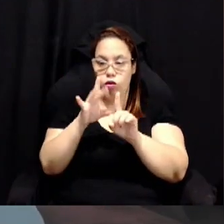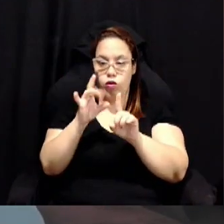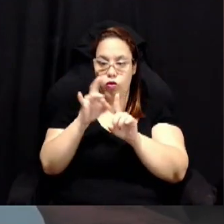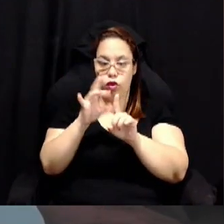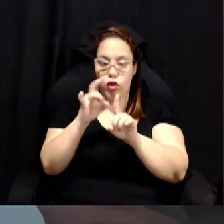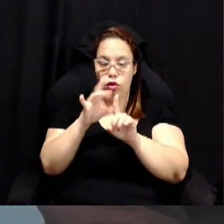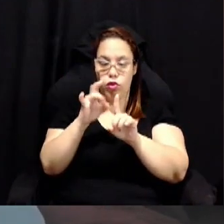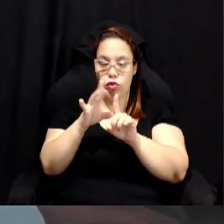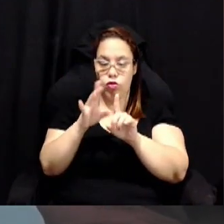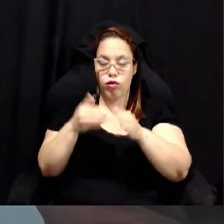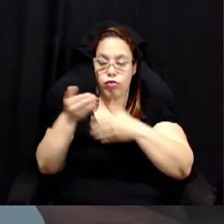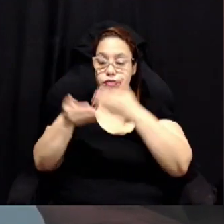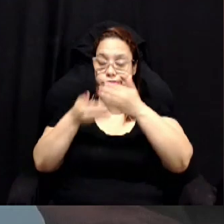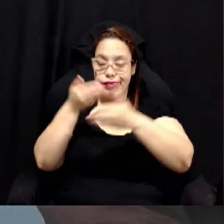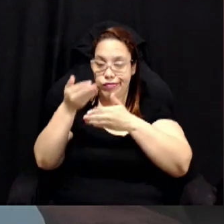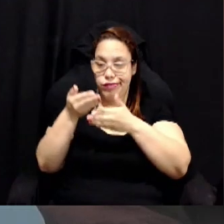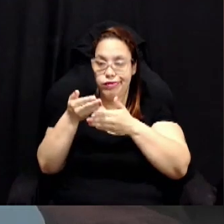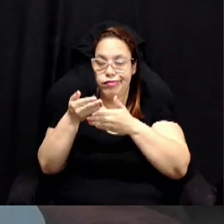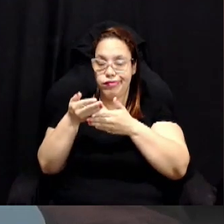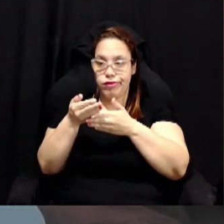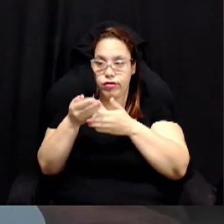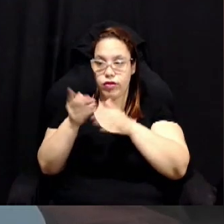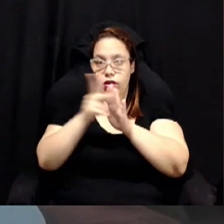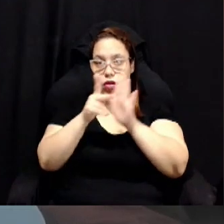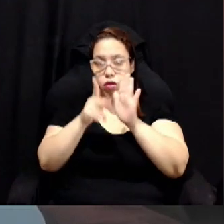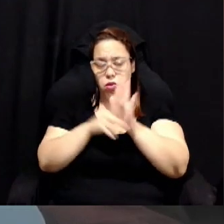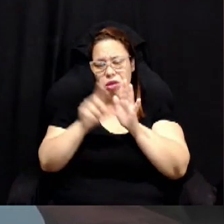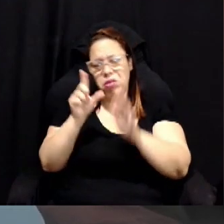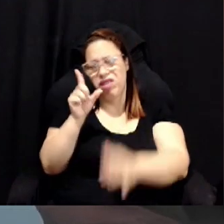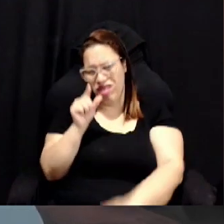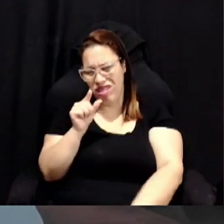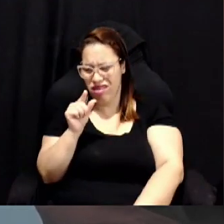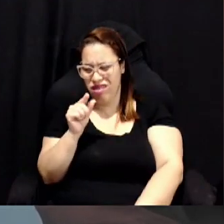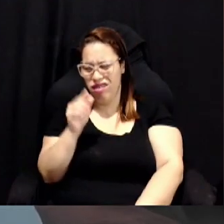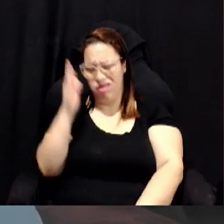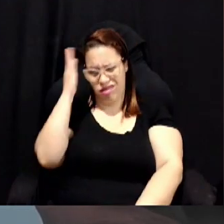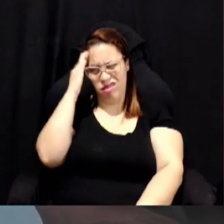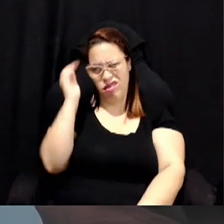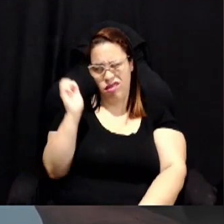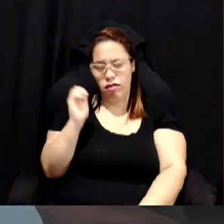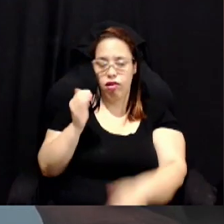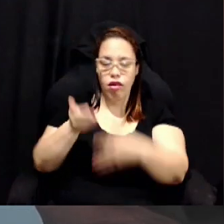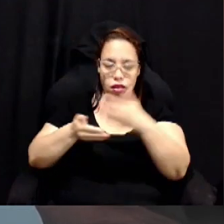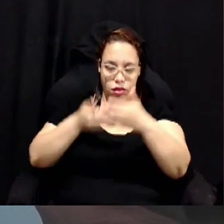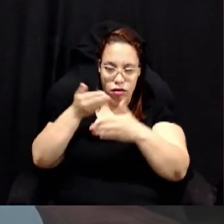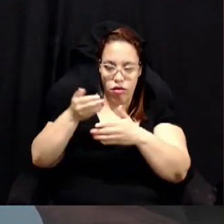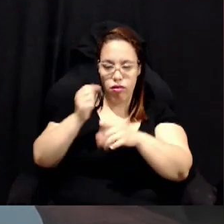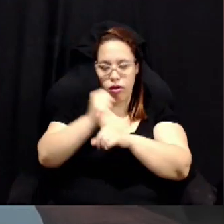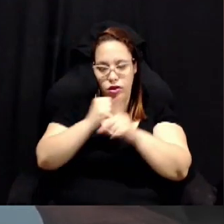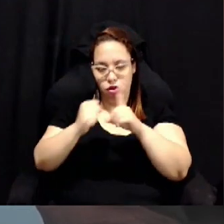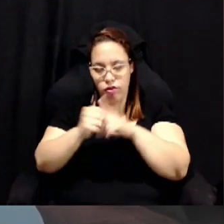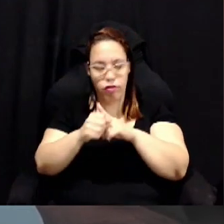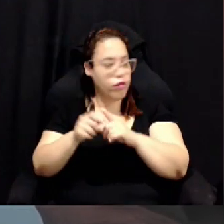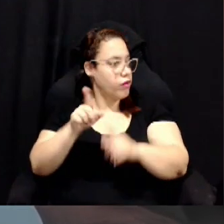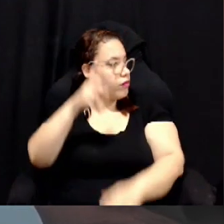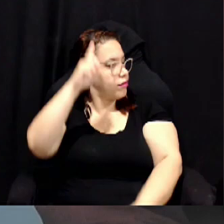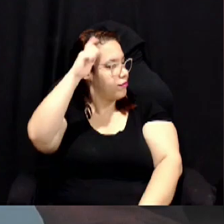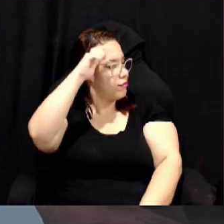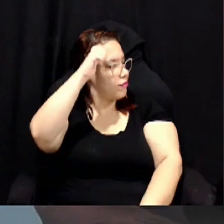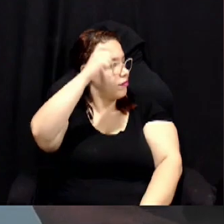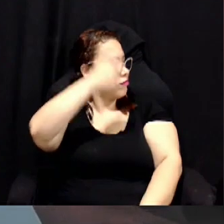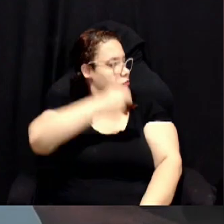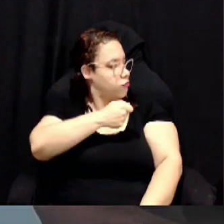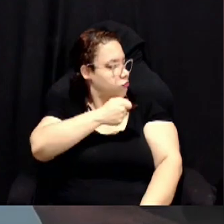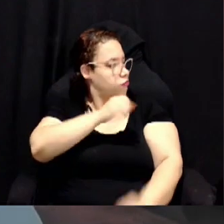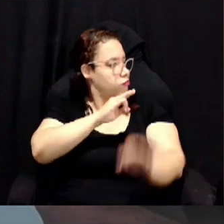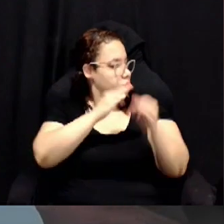contribuiu, por mais que é um projeto pequeno, entendeu? Mas contribuiu muito para a sociedade. E até conscientizar quem não tem na família uma